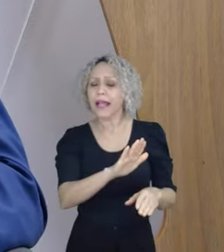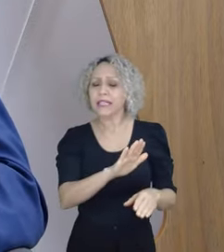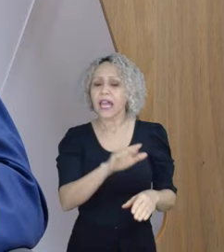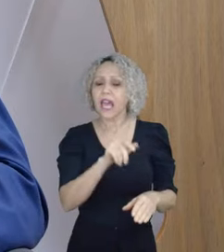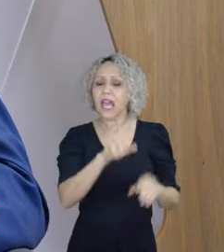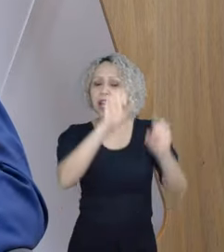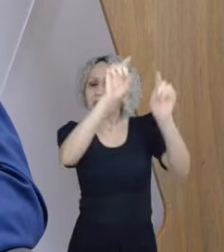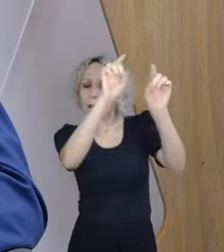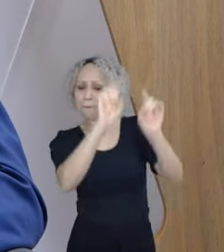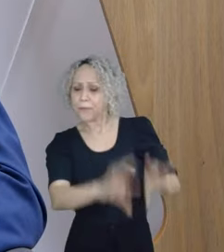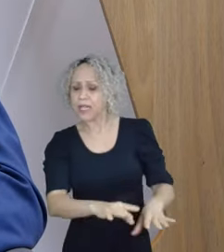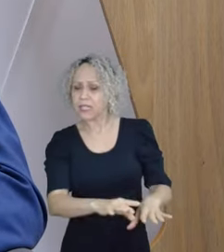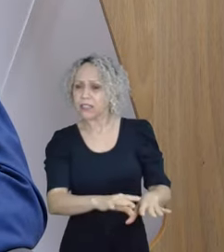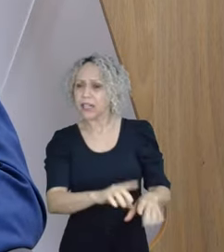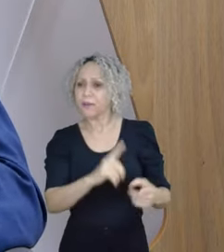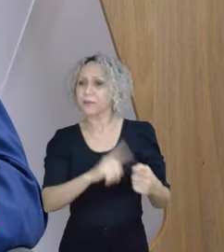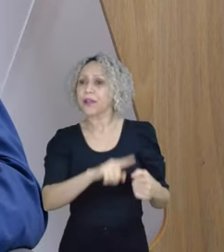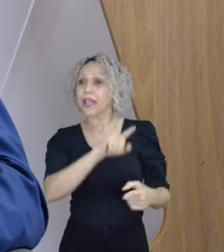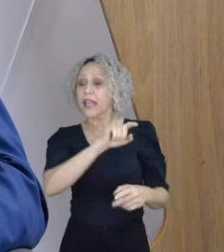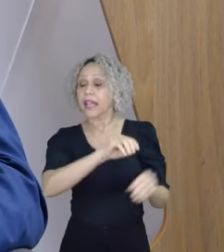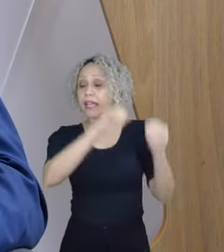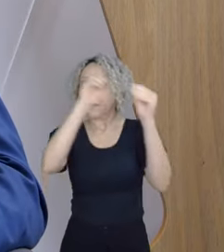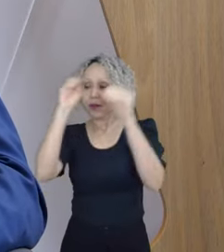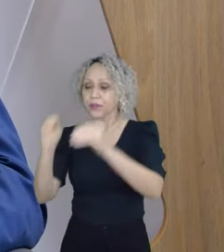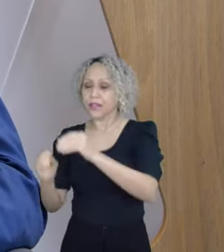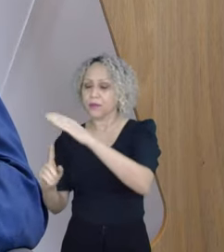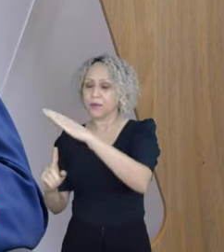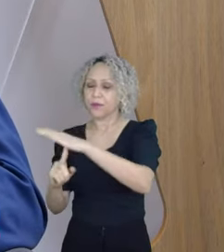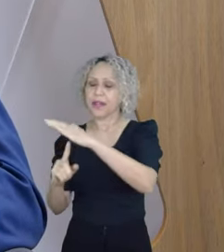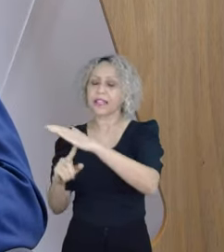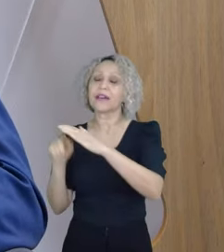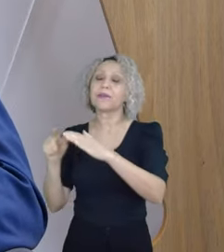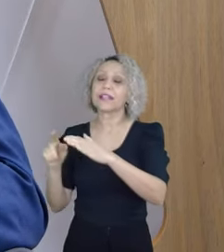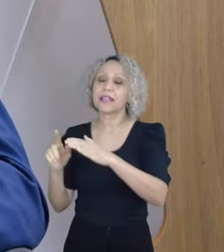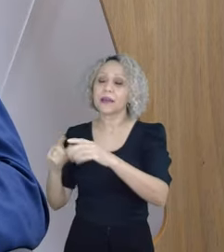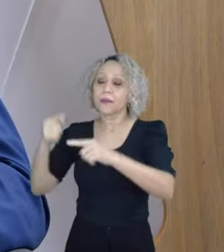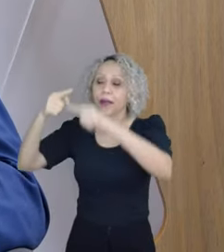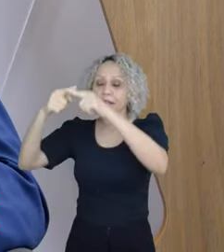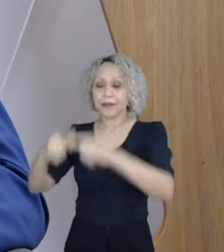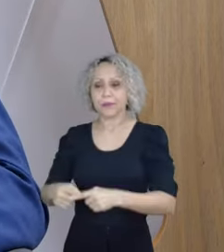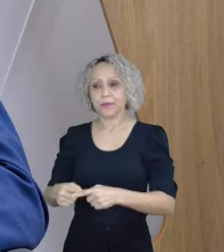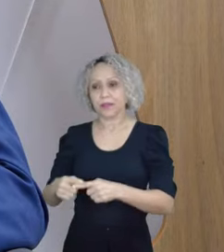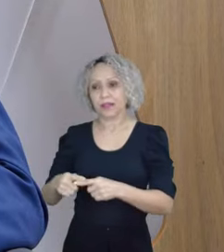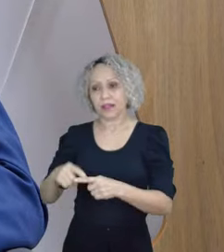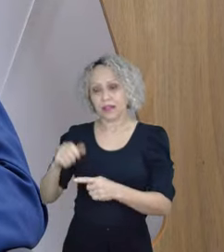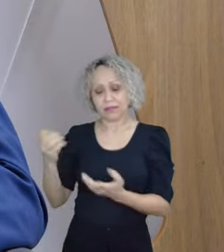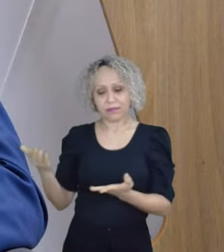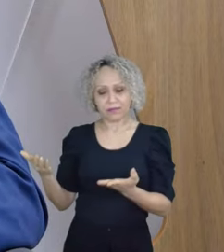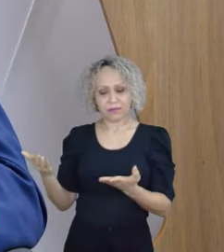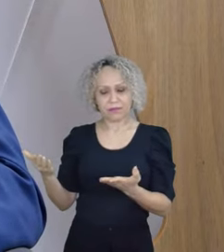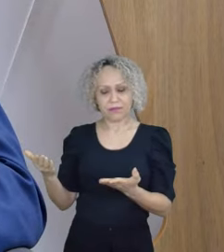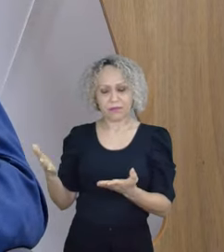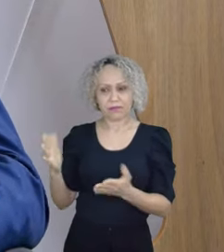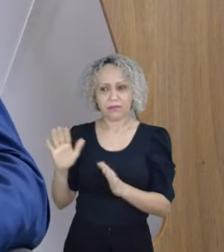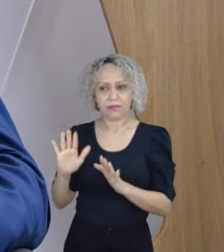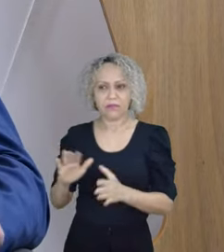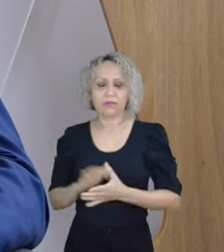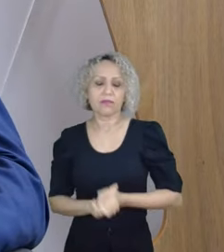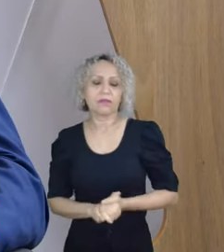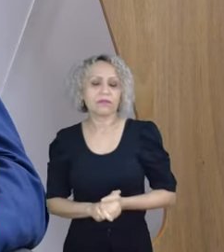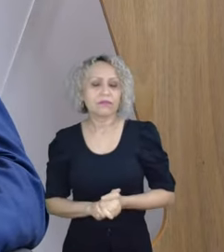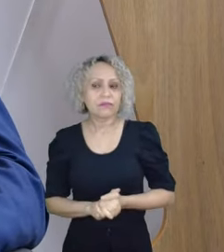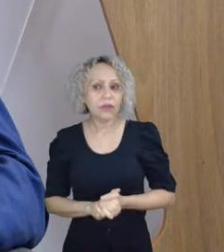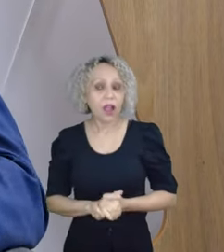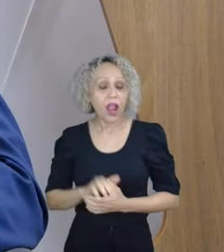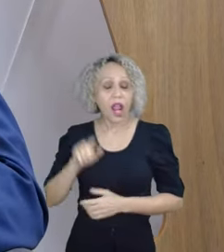Se sentindo enganado, né? Então há uma ação, se eu não me engano é do Ângelo Ferraro, que é advogado nosso também, né? Que questiona lá